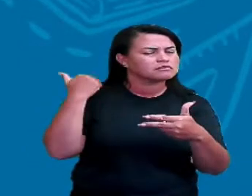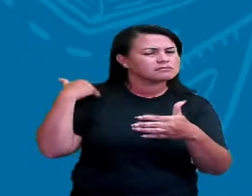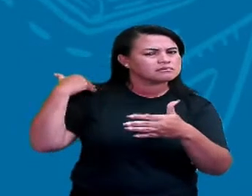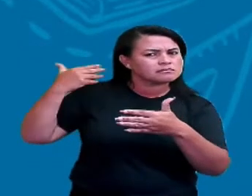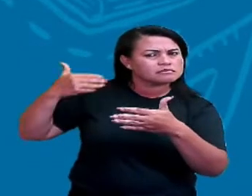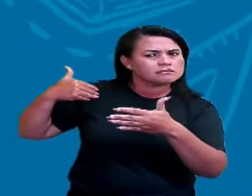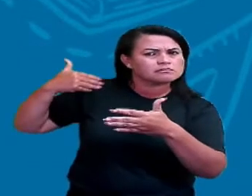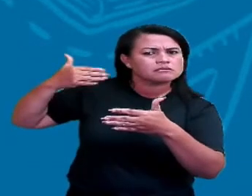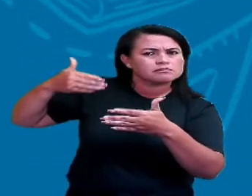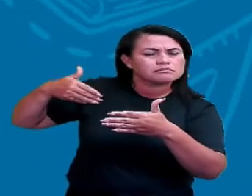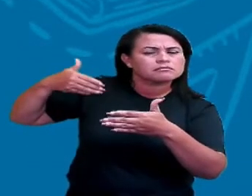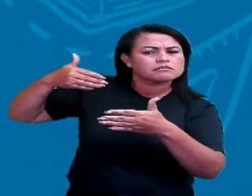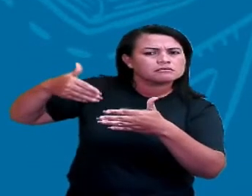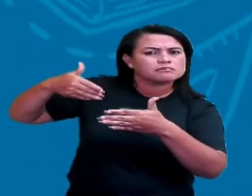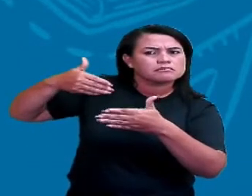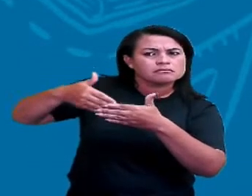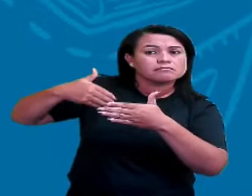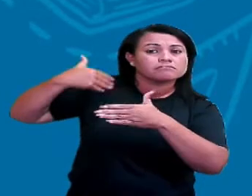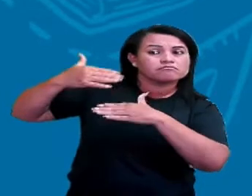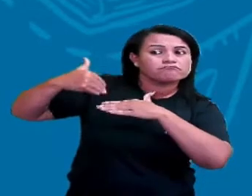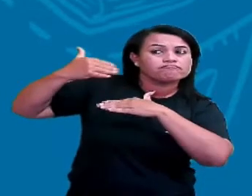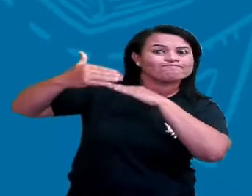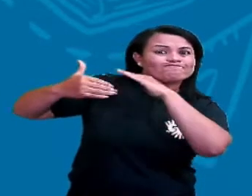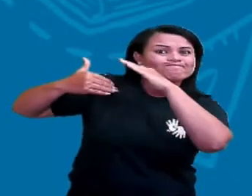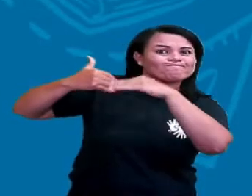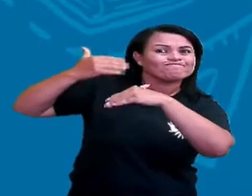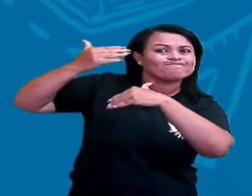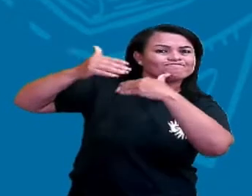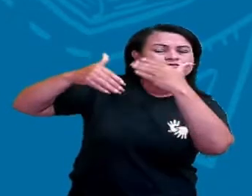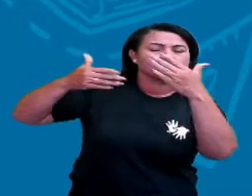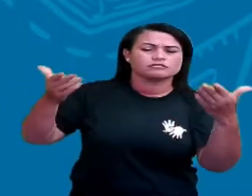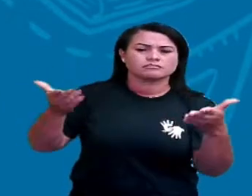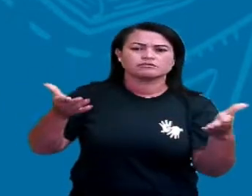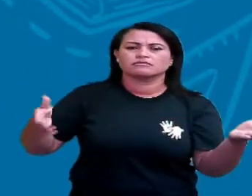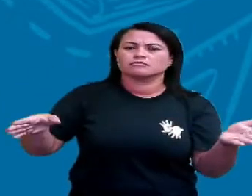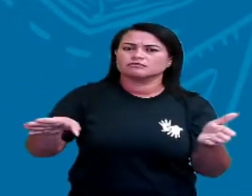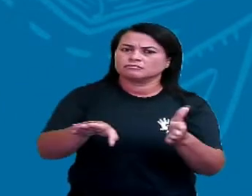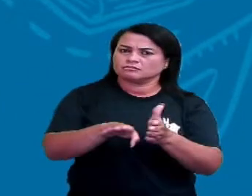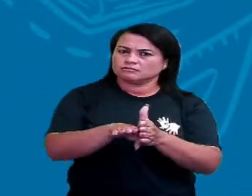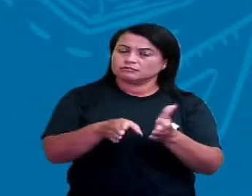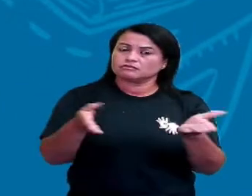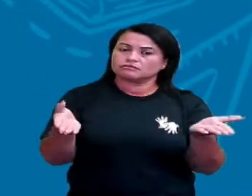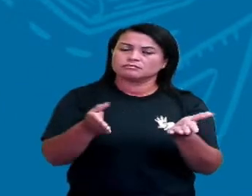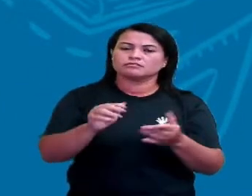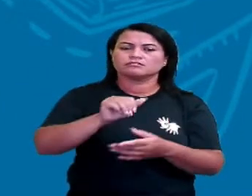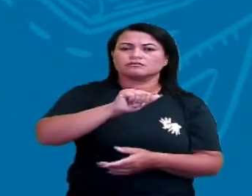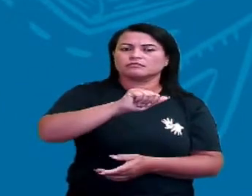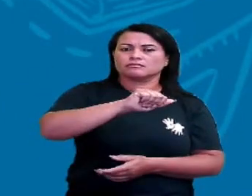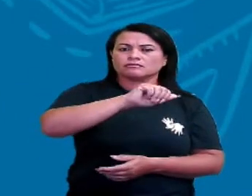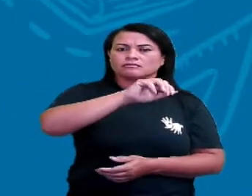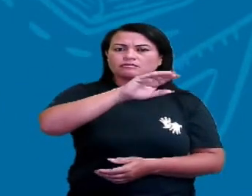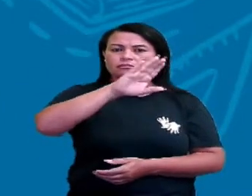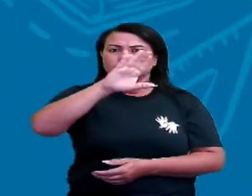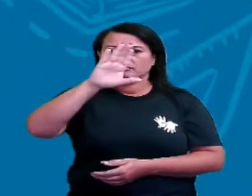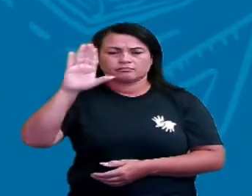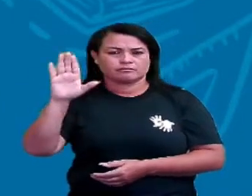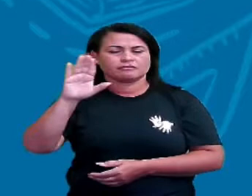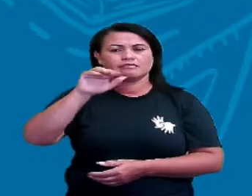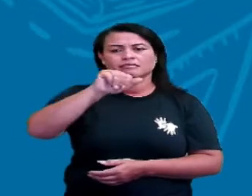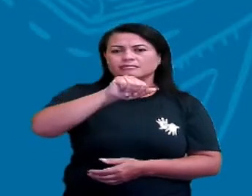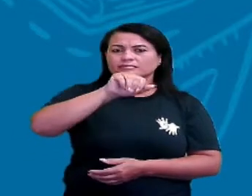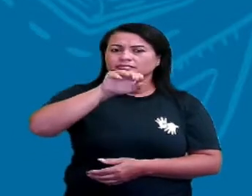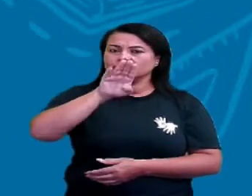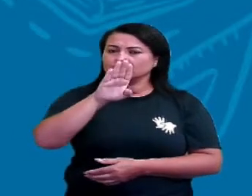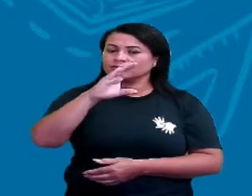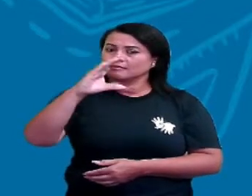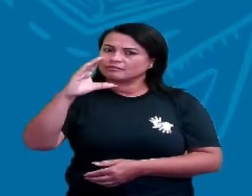foi avançando e chegamos no que nós conhecemos hoje como alfabeto, que